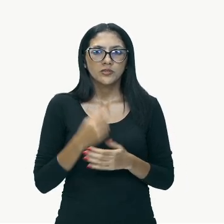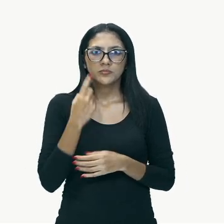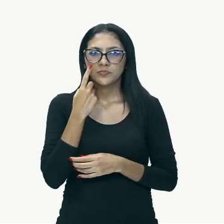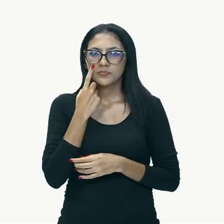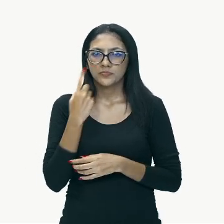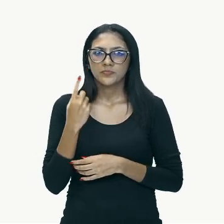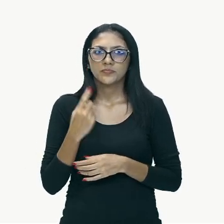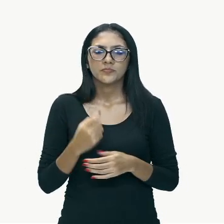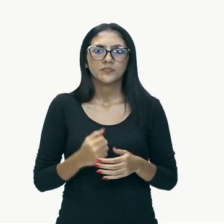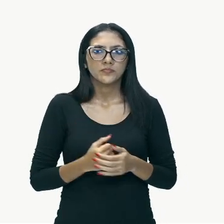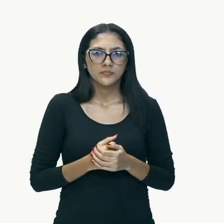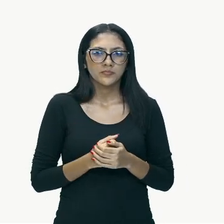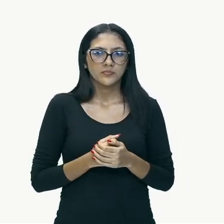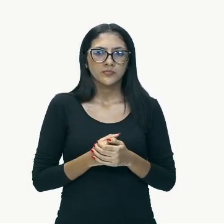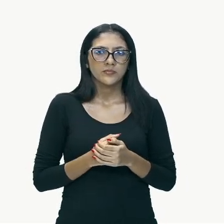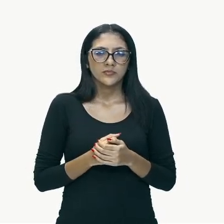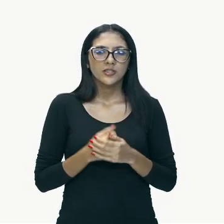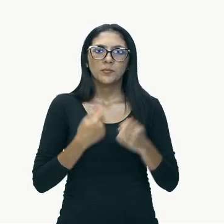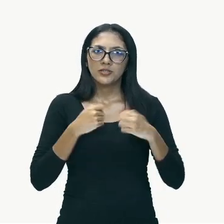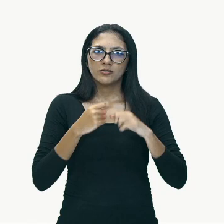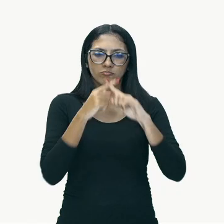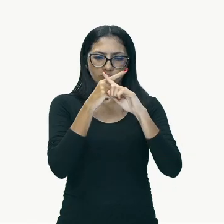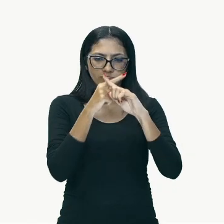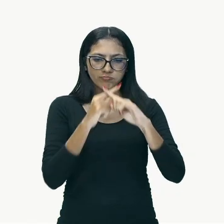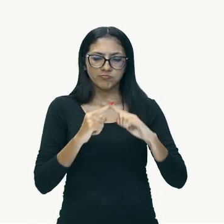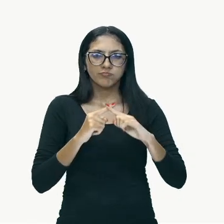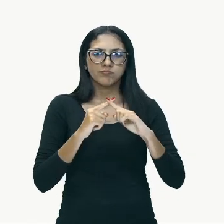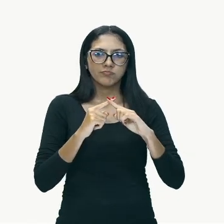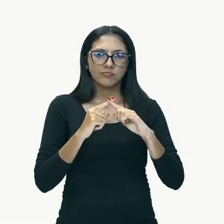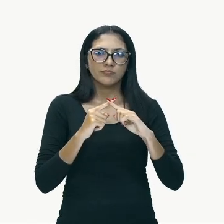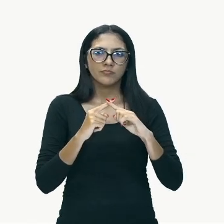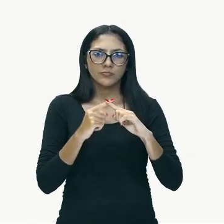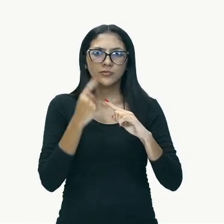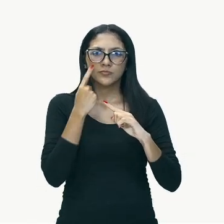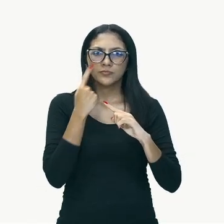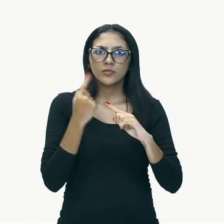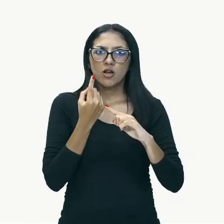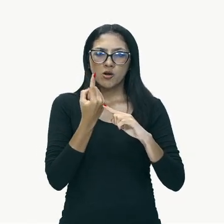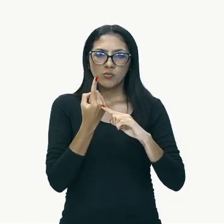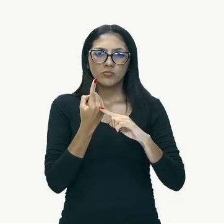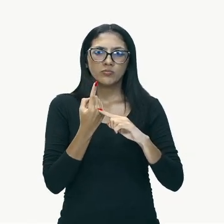forma. Esse multiplica esse multiplica esse. Então, nós teremos